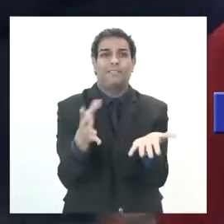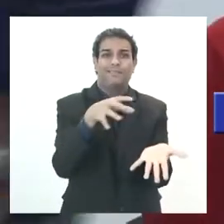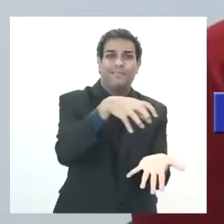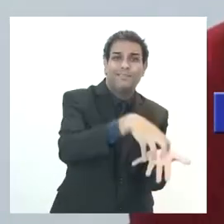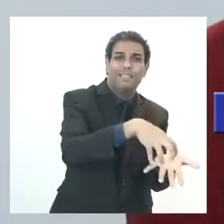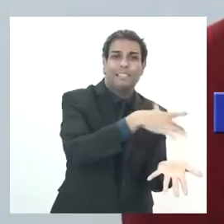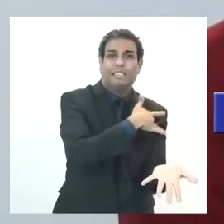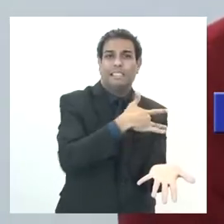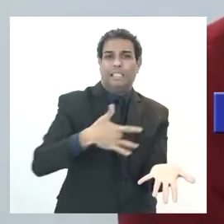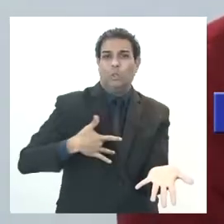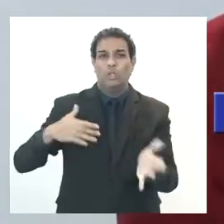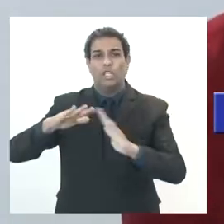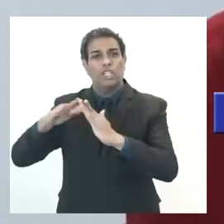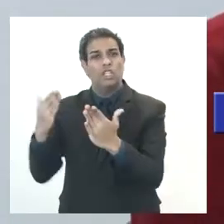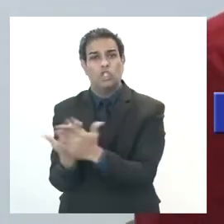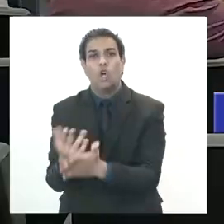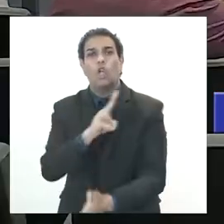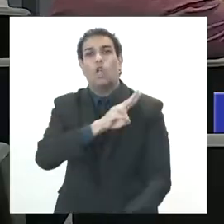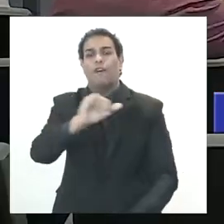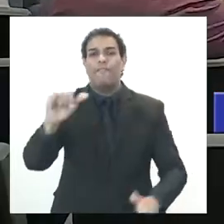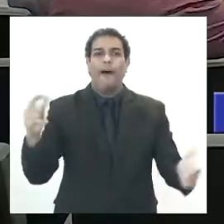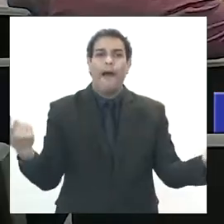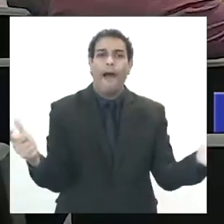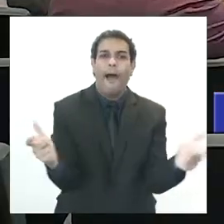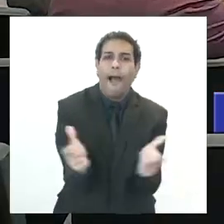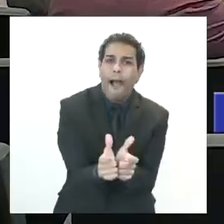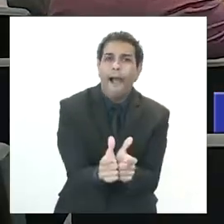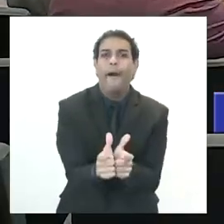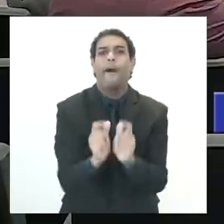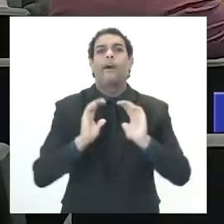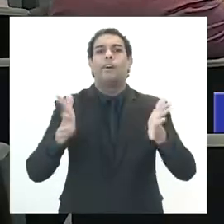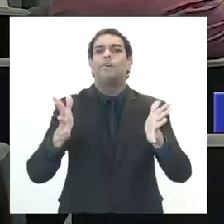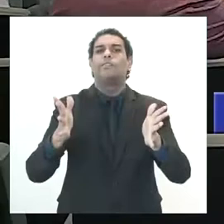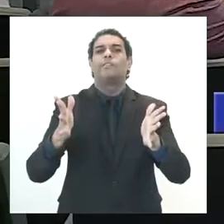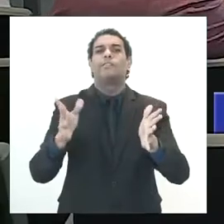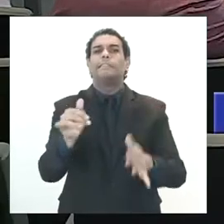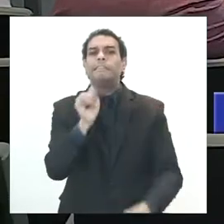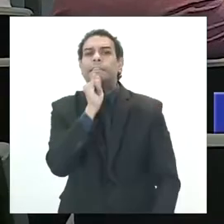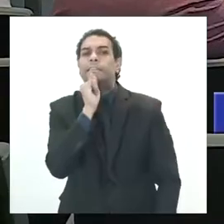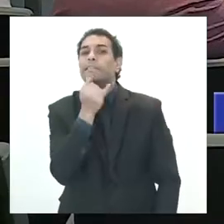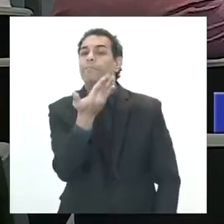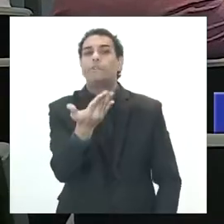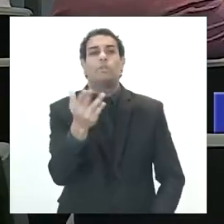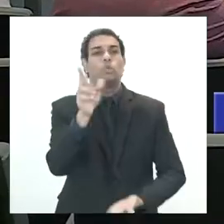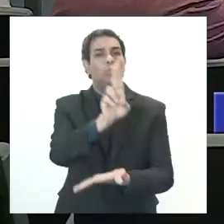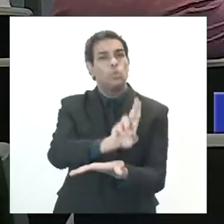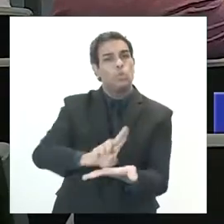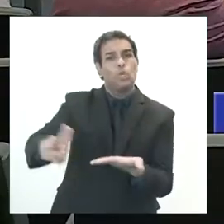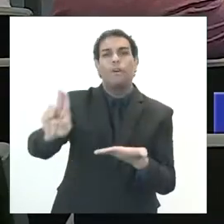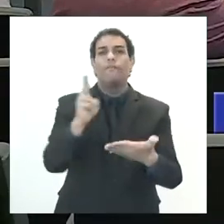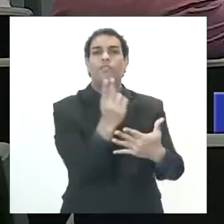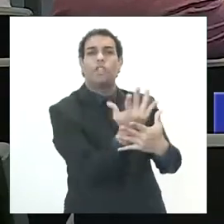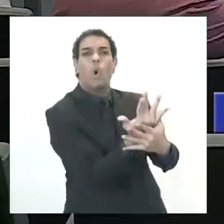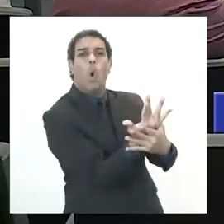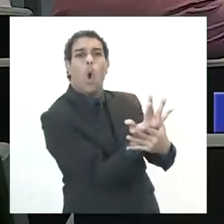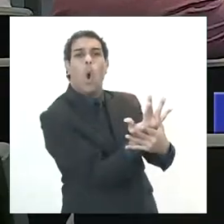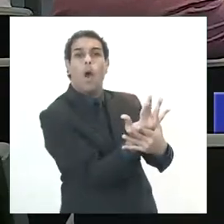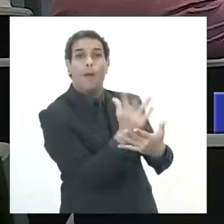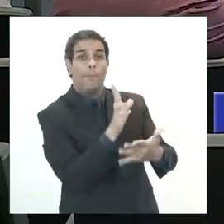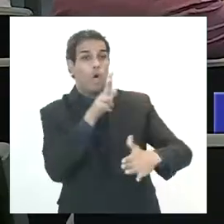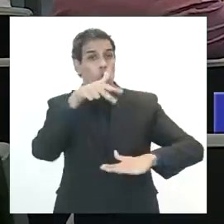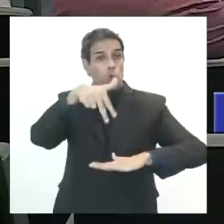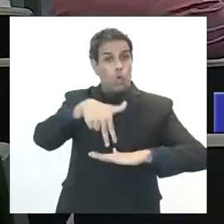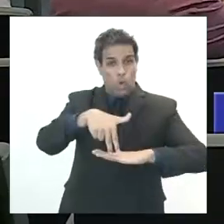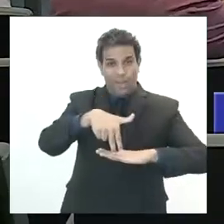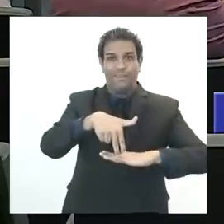até a escola e eu gostaria de deixar como exemplo a universidade né UERJ quer que o meu lugar